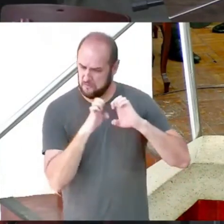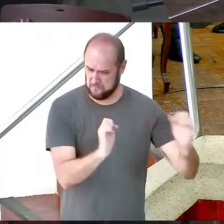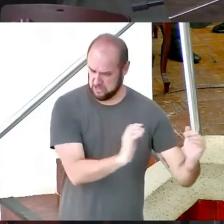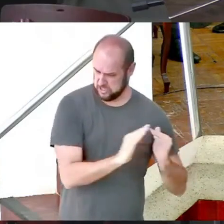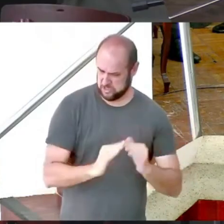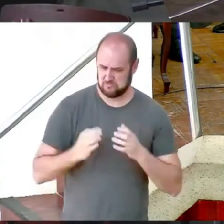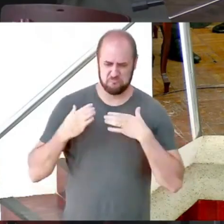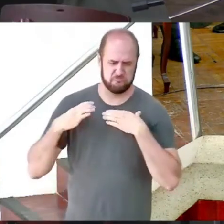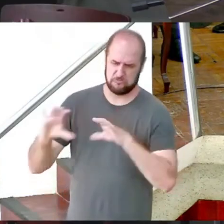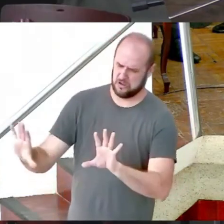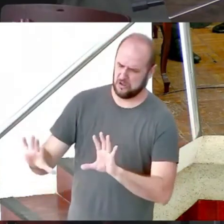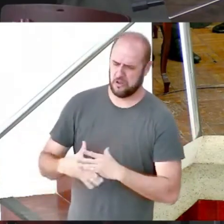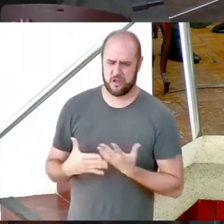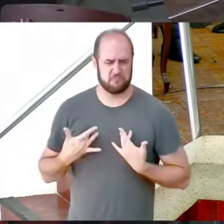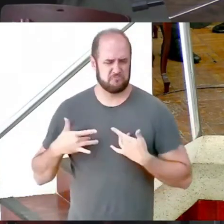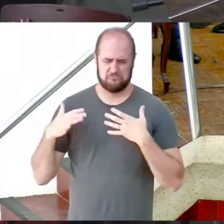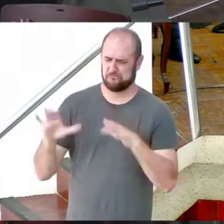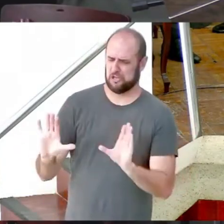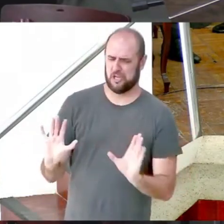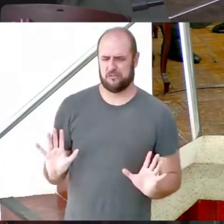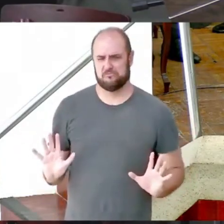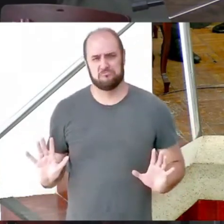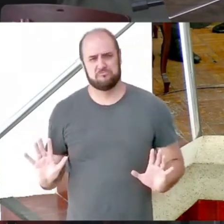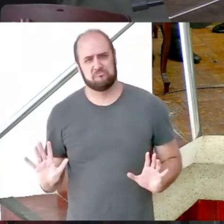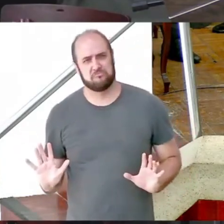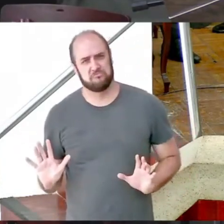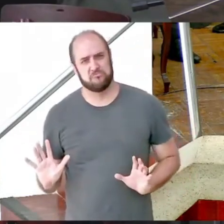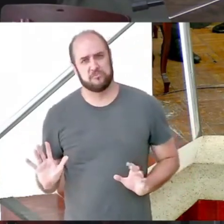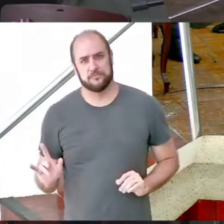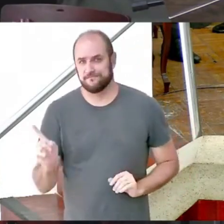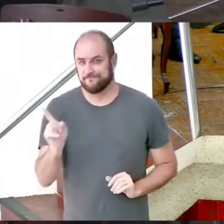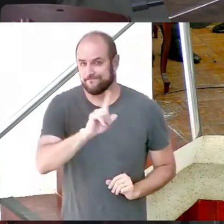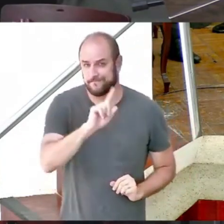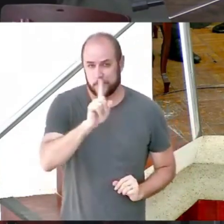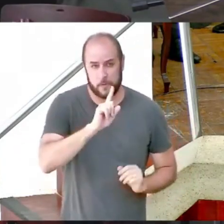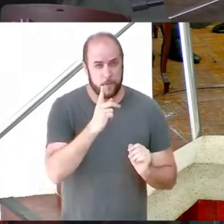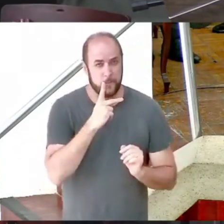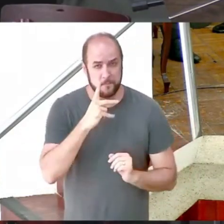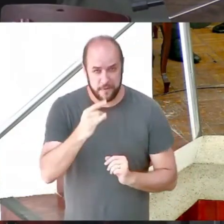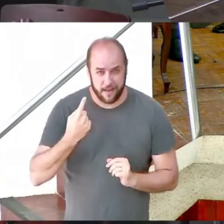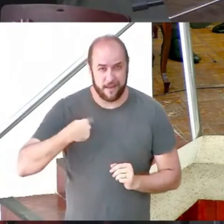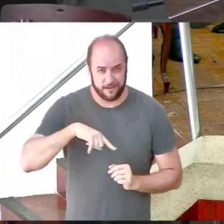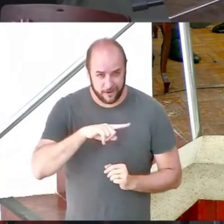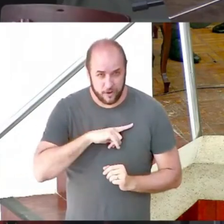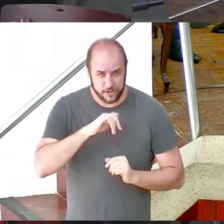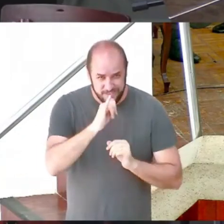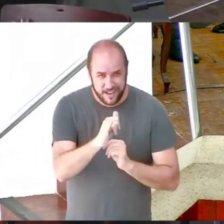vizinhos, não é para mim. Não ore a oração do Pai Nosso.